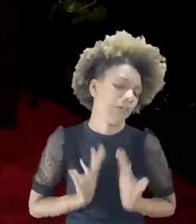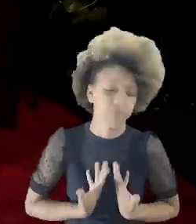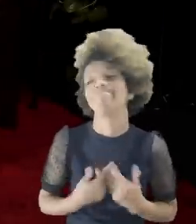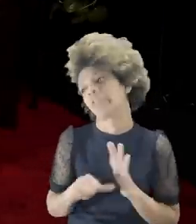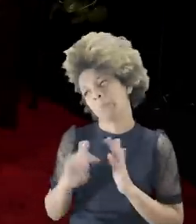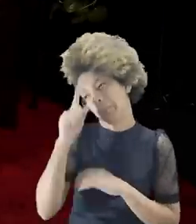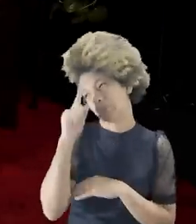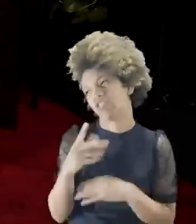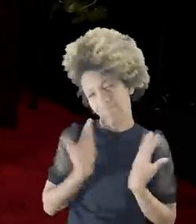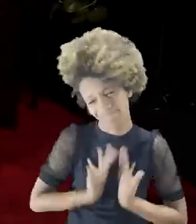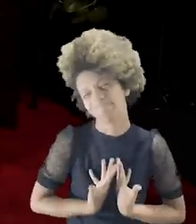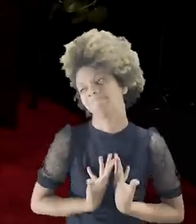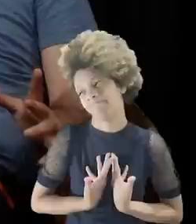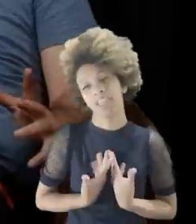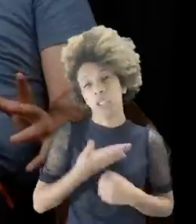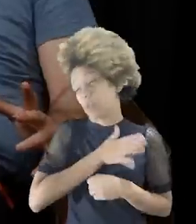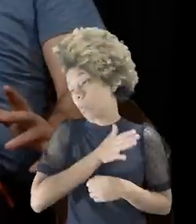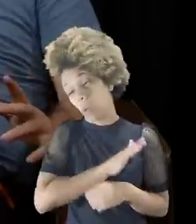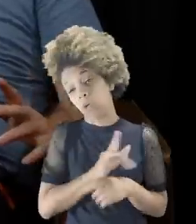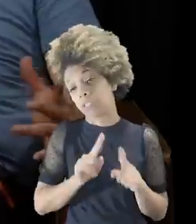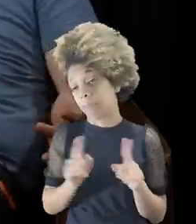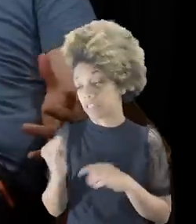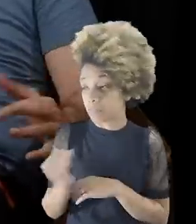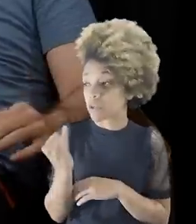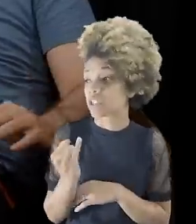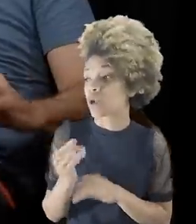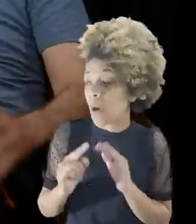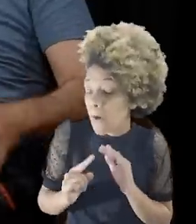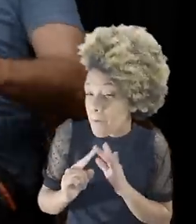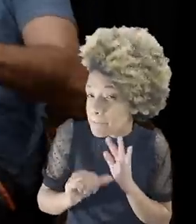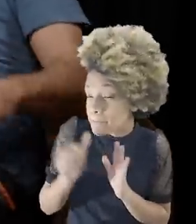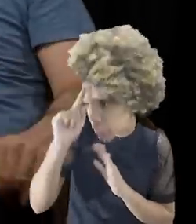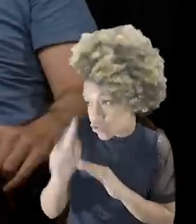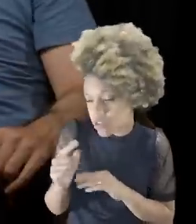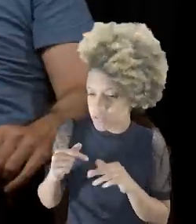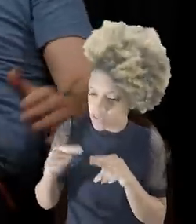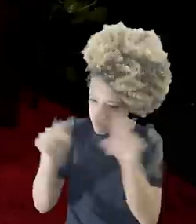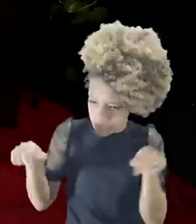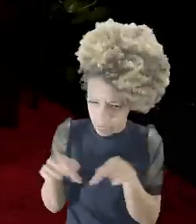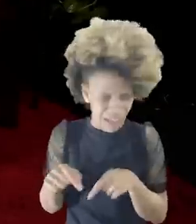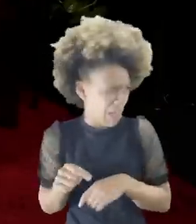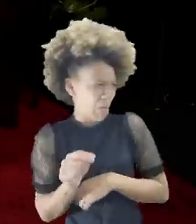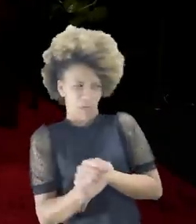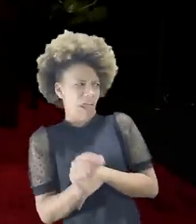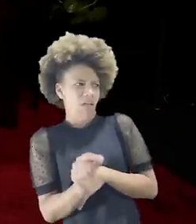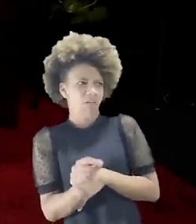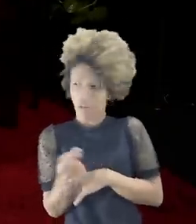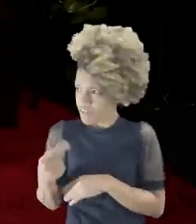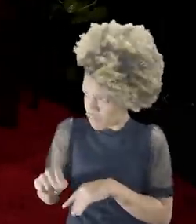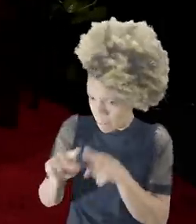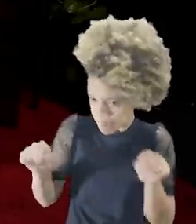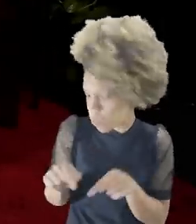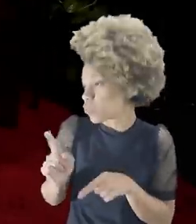primeiro dia é a gente não gosta muito mas é importante o primeiro dia você chegar lá vai pra quadra o quê vai para quadra mas não